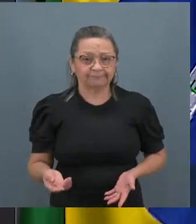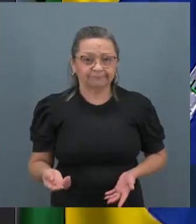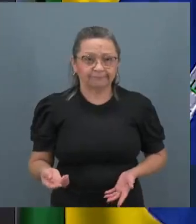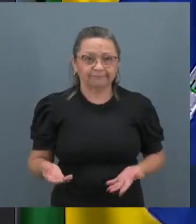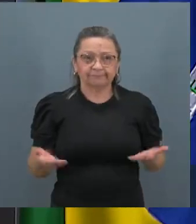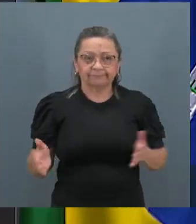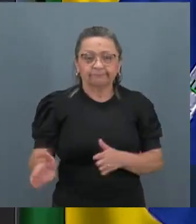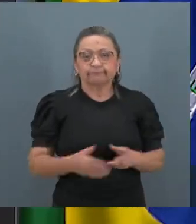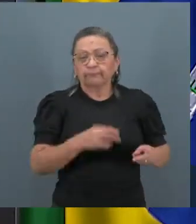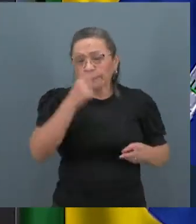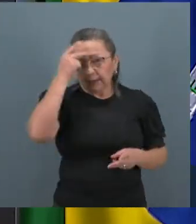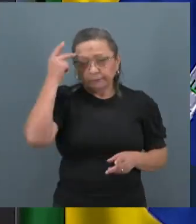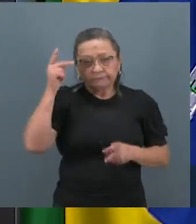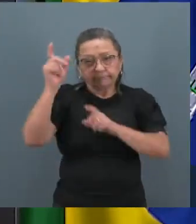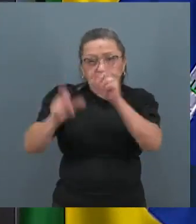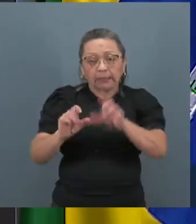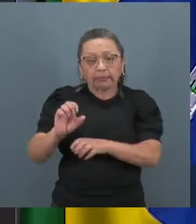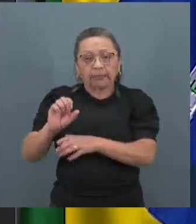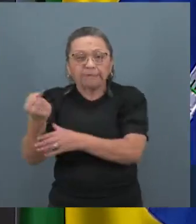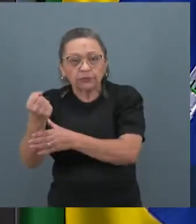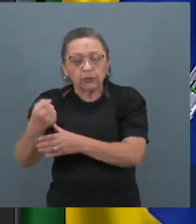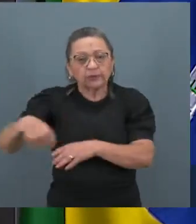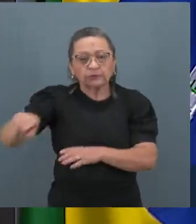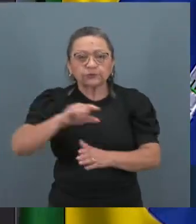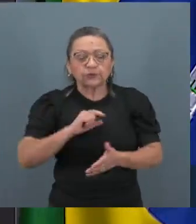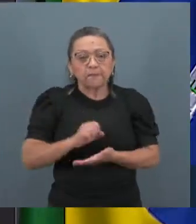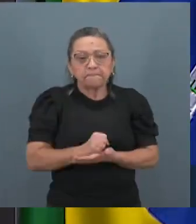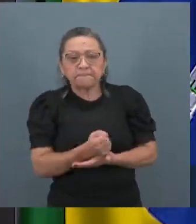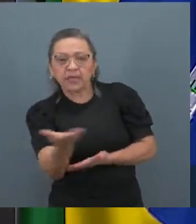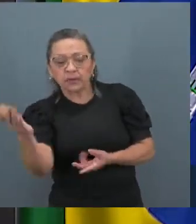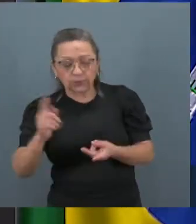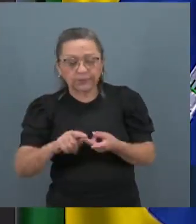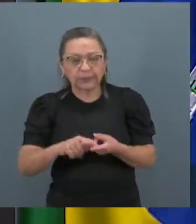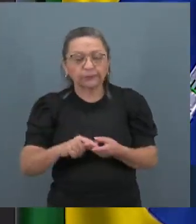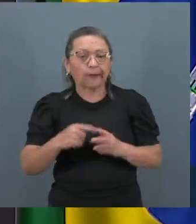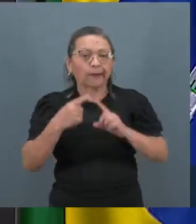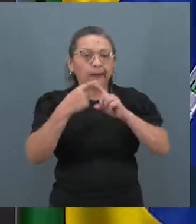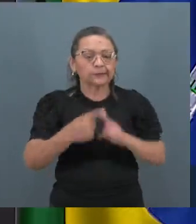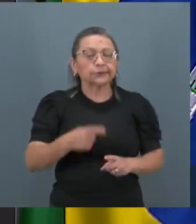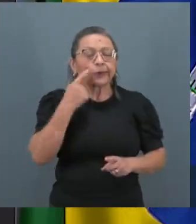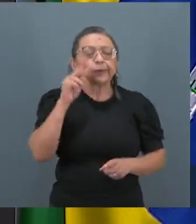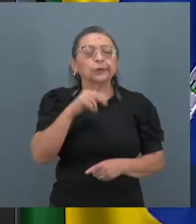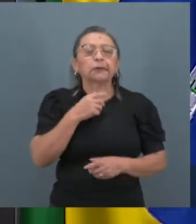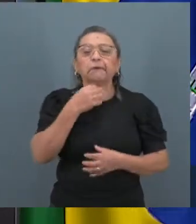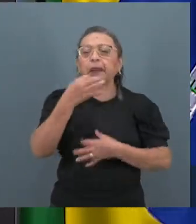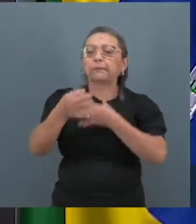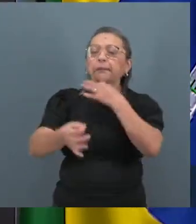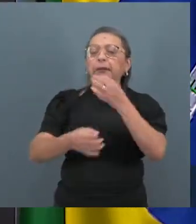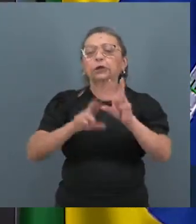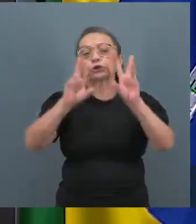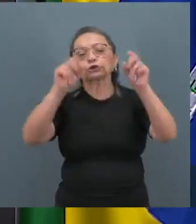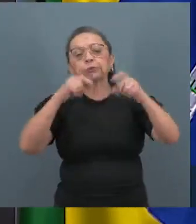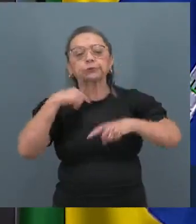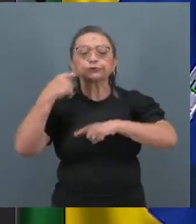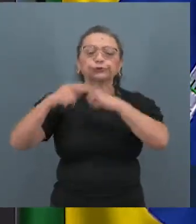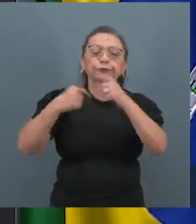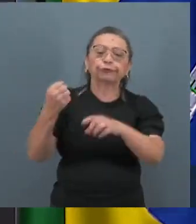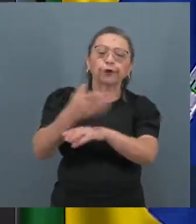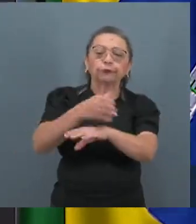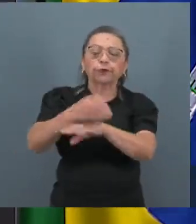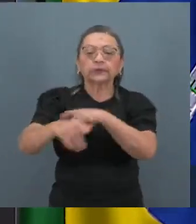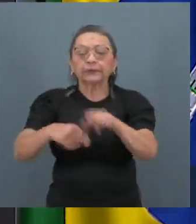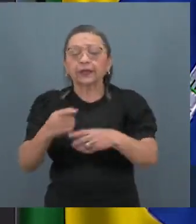Os defensores dos cassinos bingos utilizam-se de argumentos falaciosos sobre a geração de novos empregos e